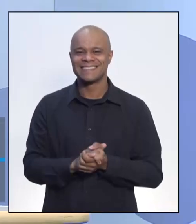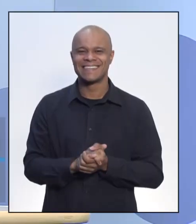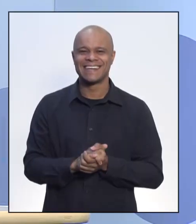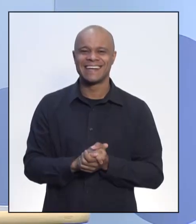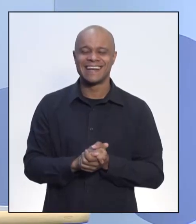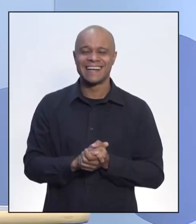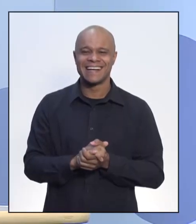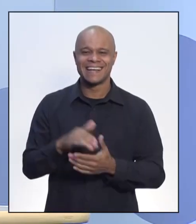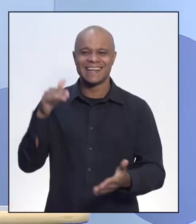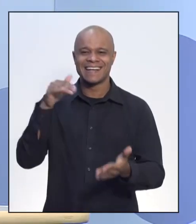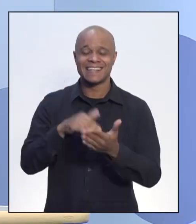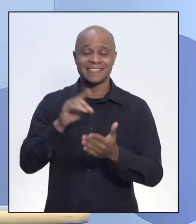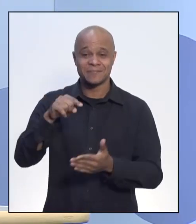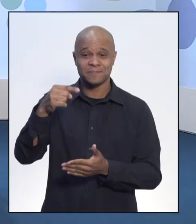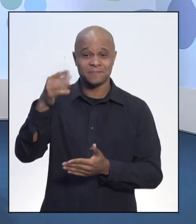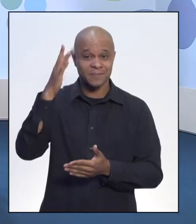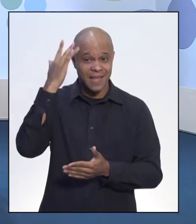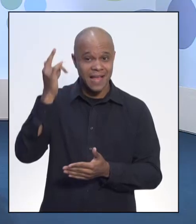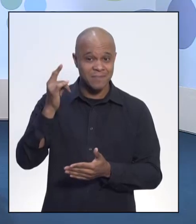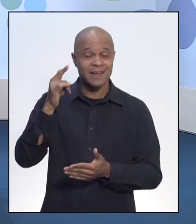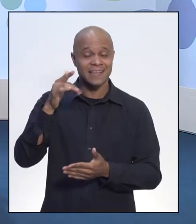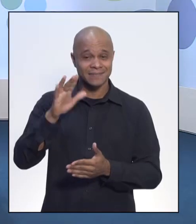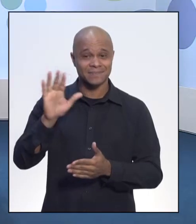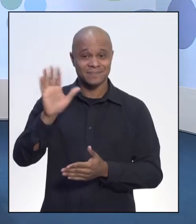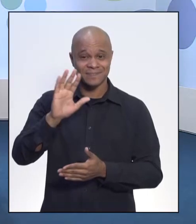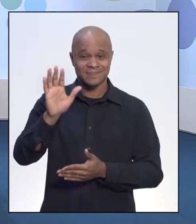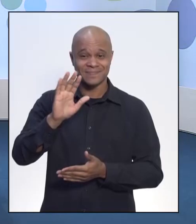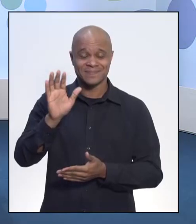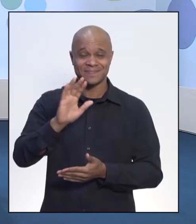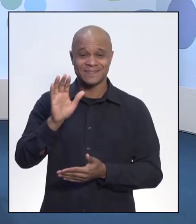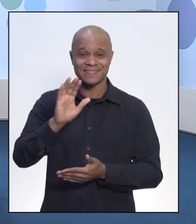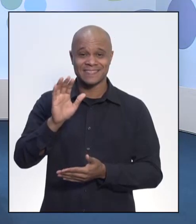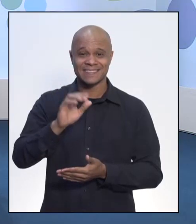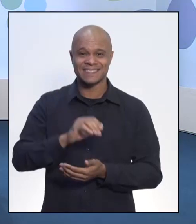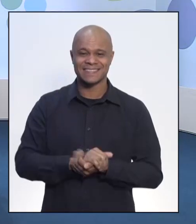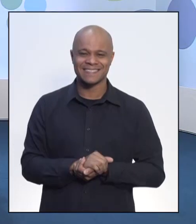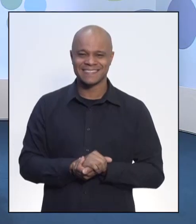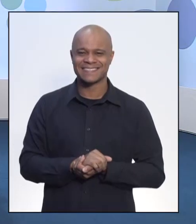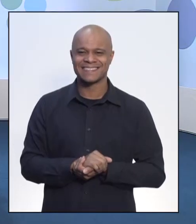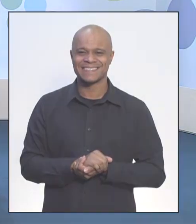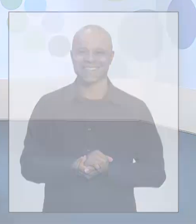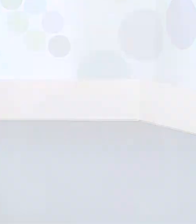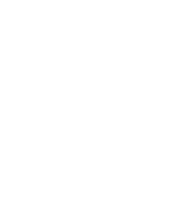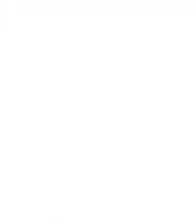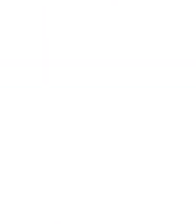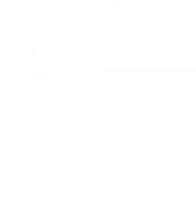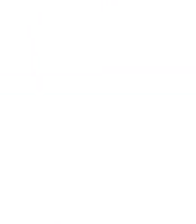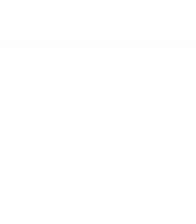gente se vê amanhã aí no, nas aulas do Enem. Tchau, tchau, pessoal. Tchau, pessoal.